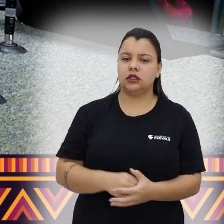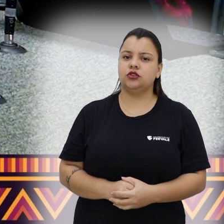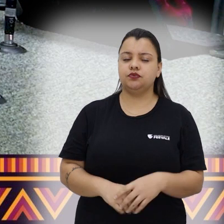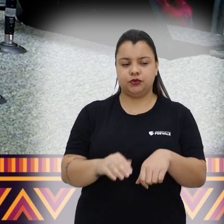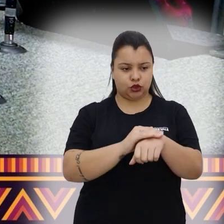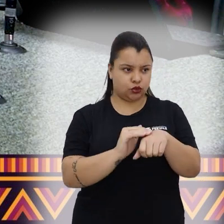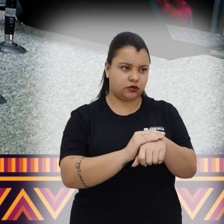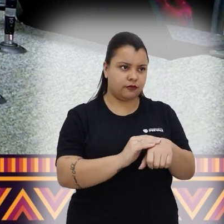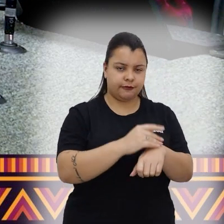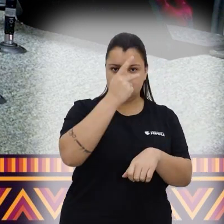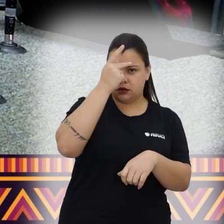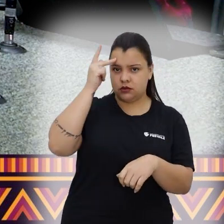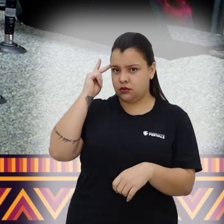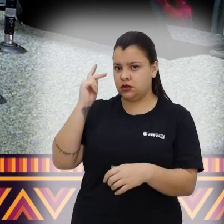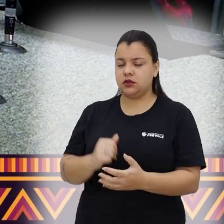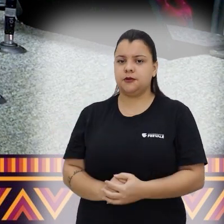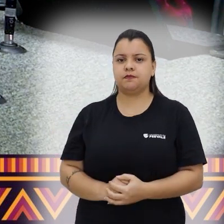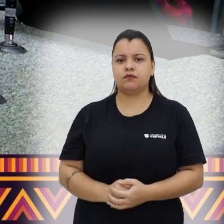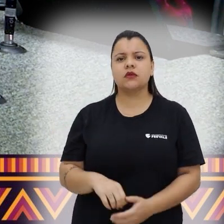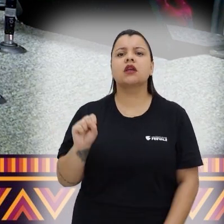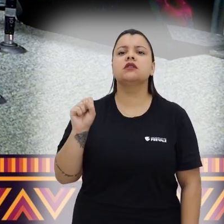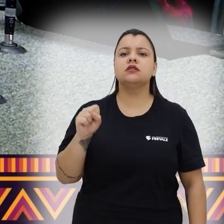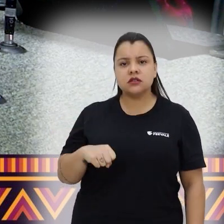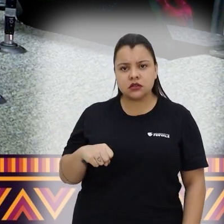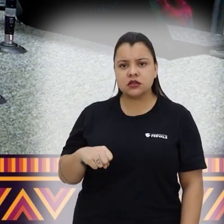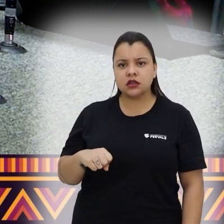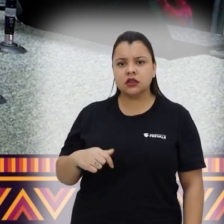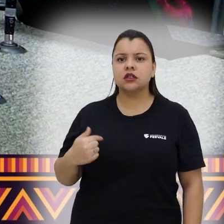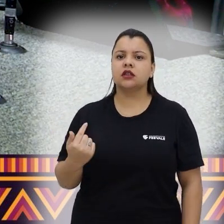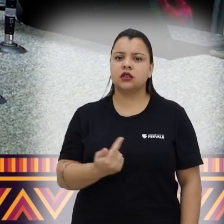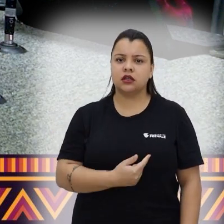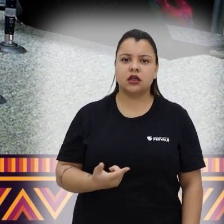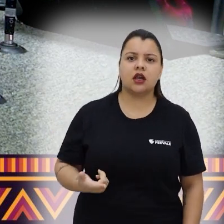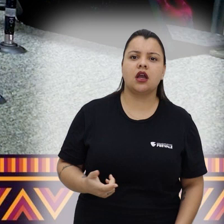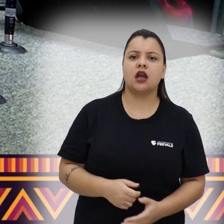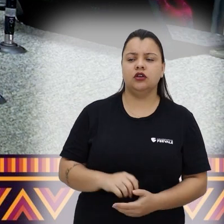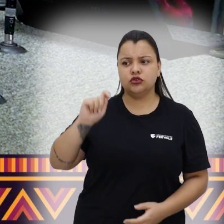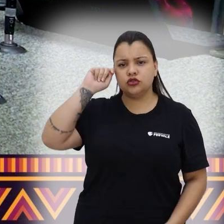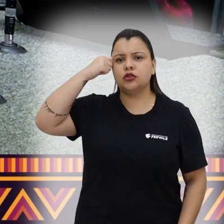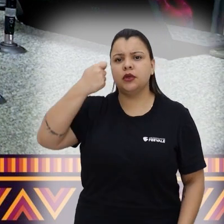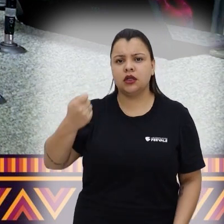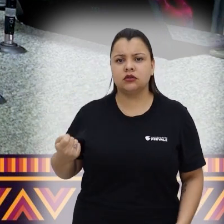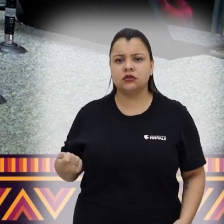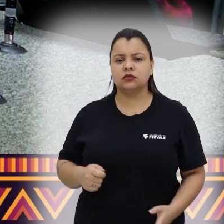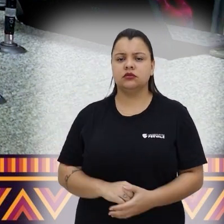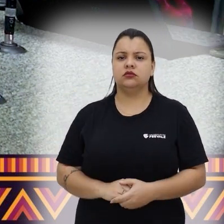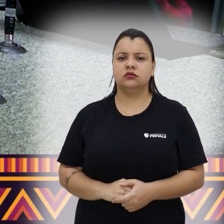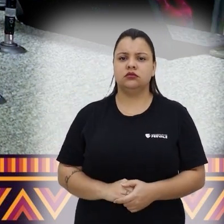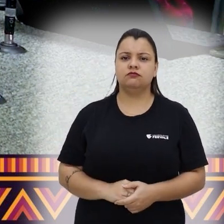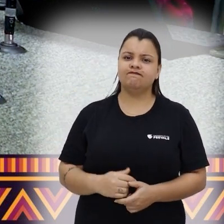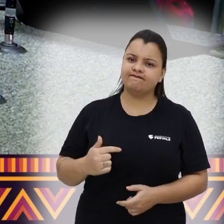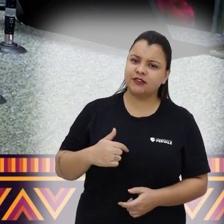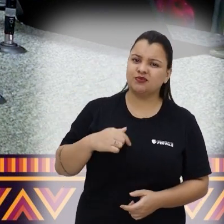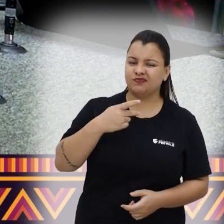de conversar com as pessoas, é que sim, a gente é devedor. Eu devo para quem veio antes de mim. Sim.